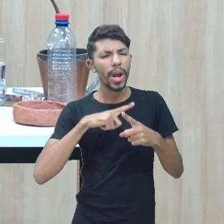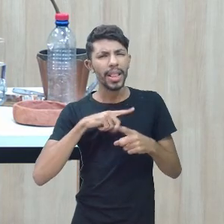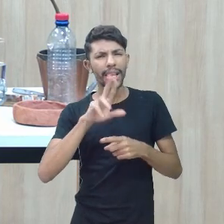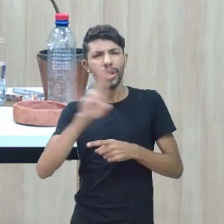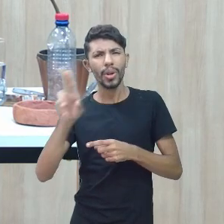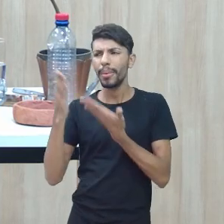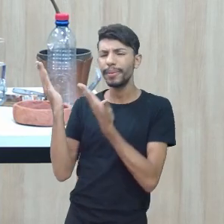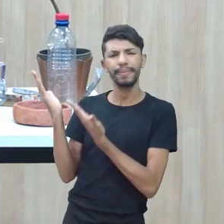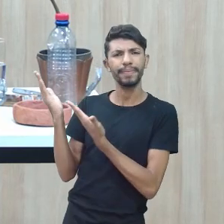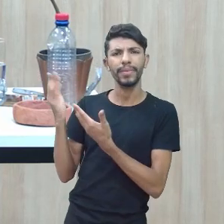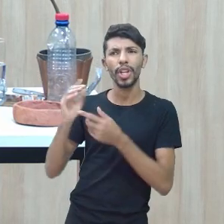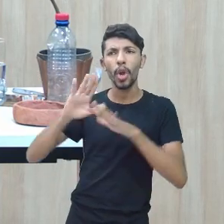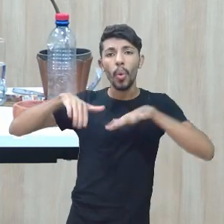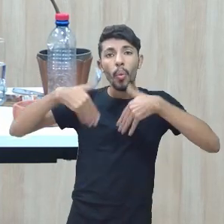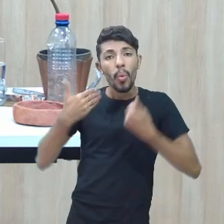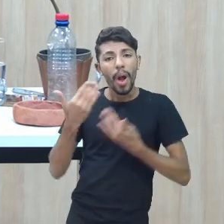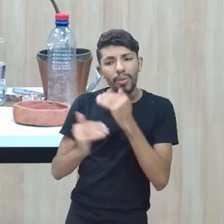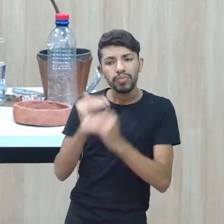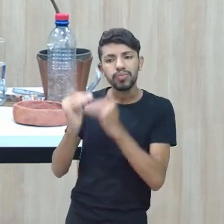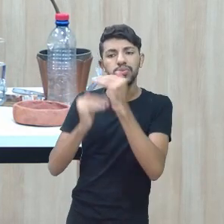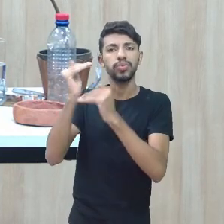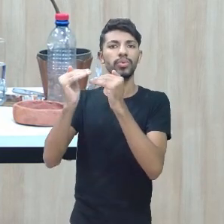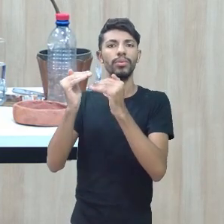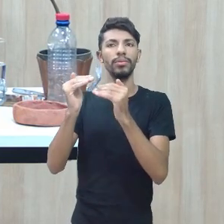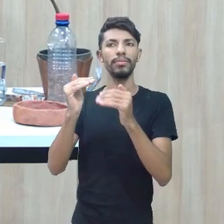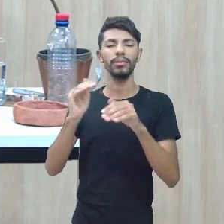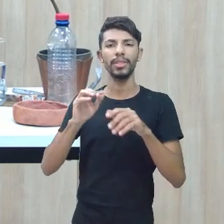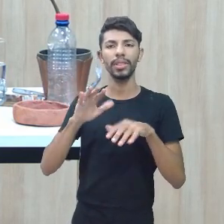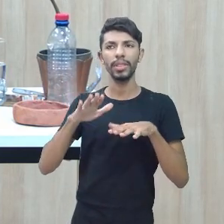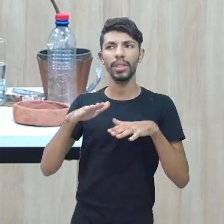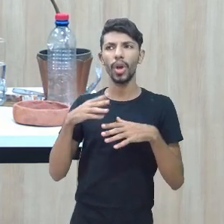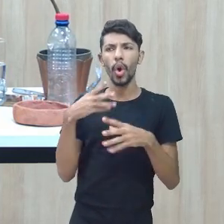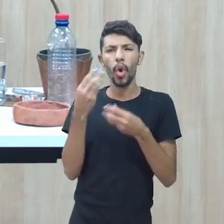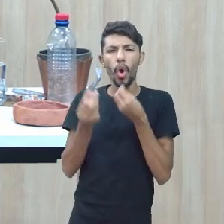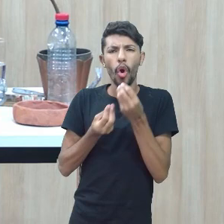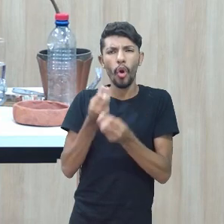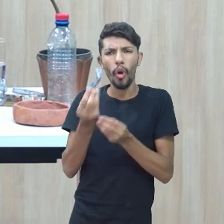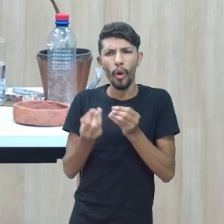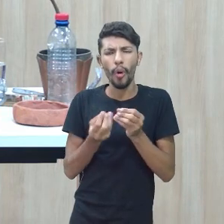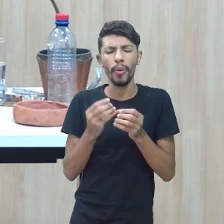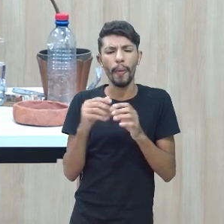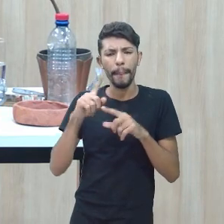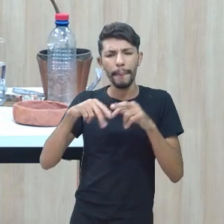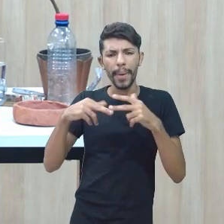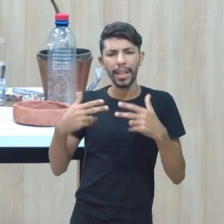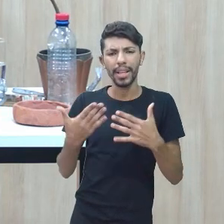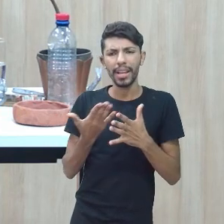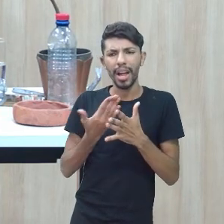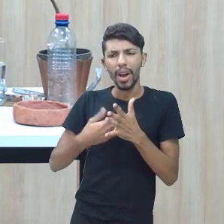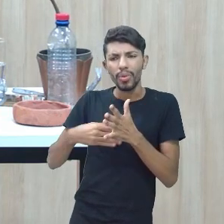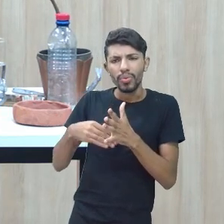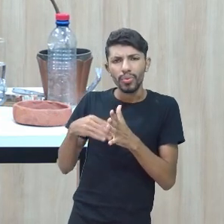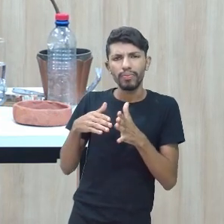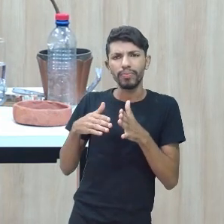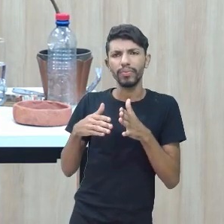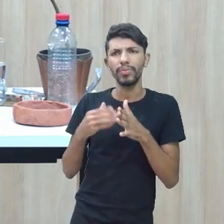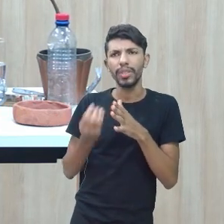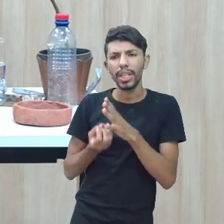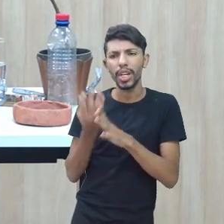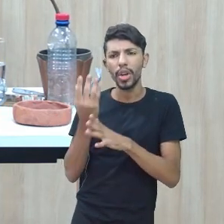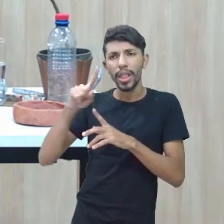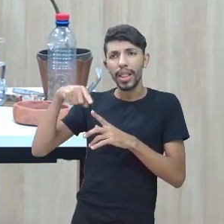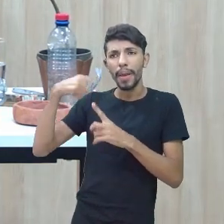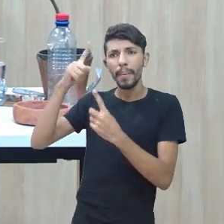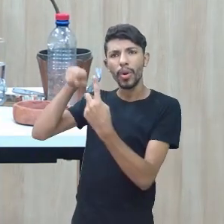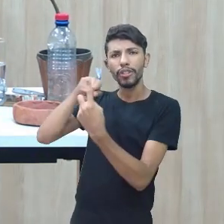nome? Qual o processo, né? Que caminhada esse material teve para, ao final, ser chamado de material